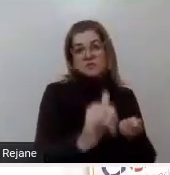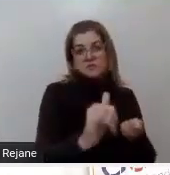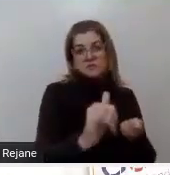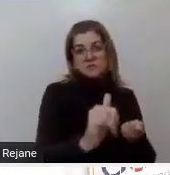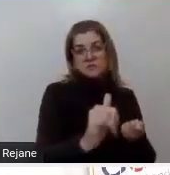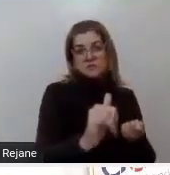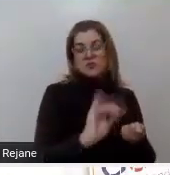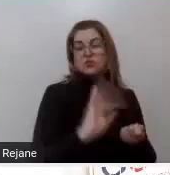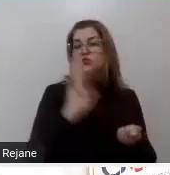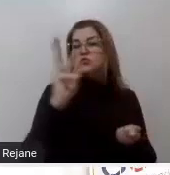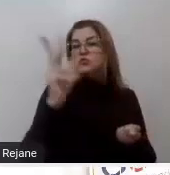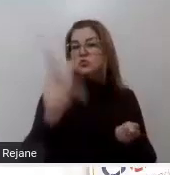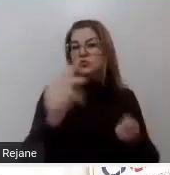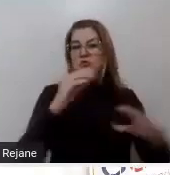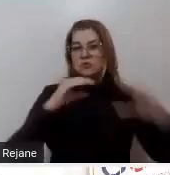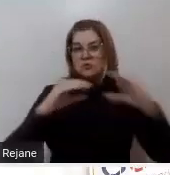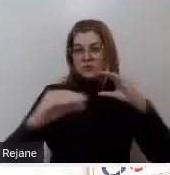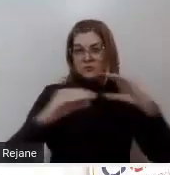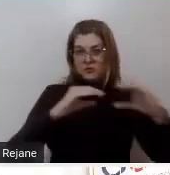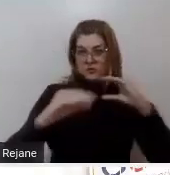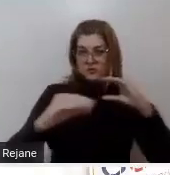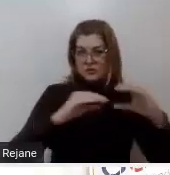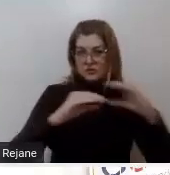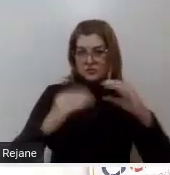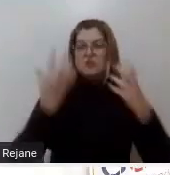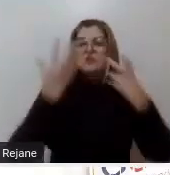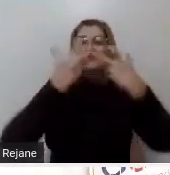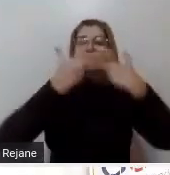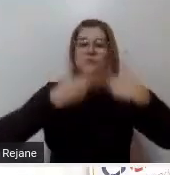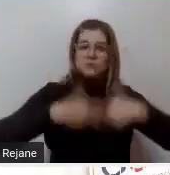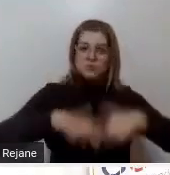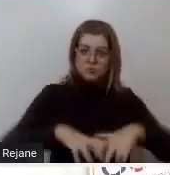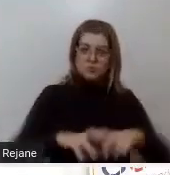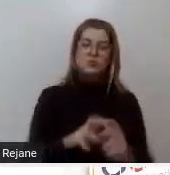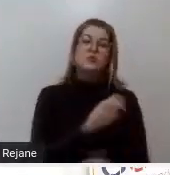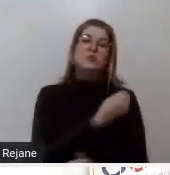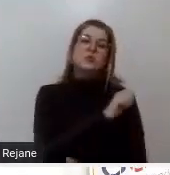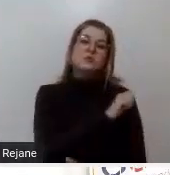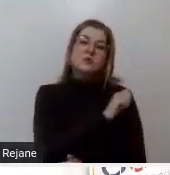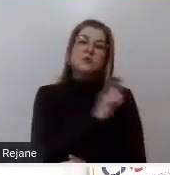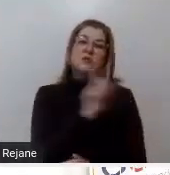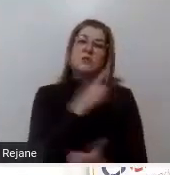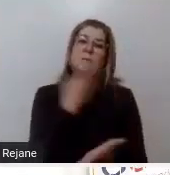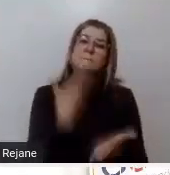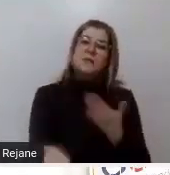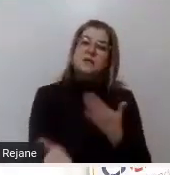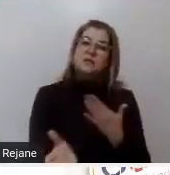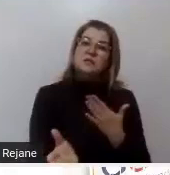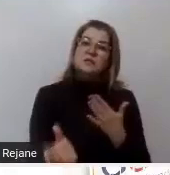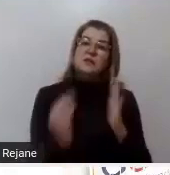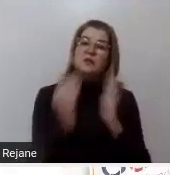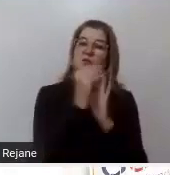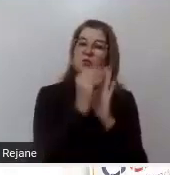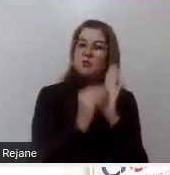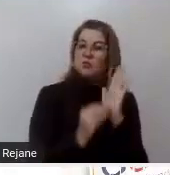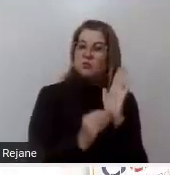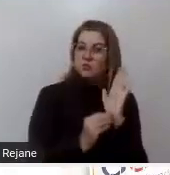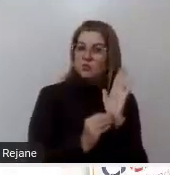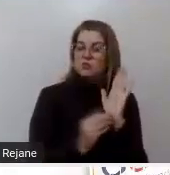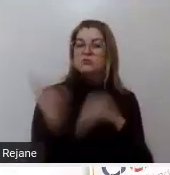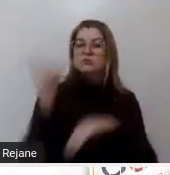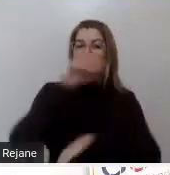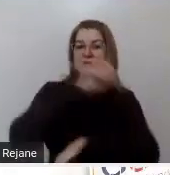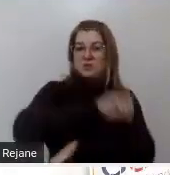essas formas de comunicação funcionam para que o aluno não perca esses conteúdos, as datas